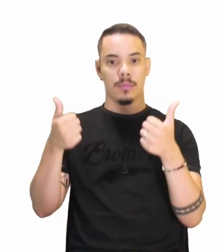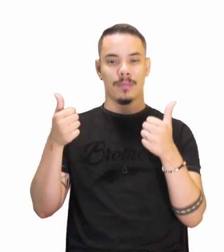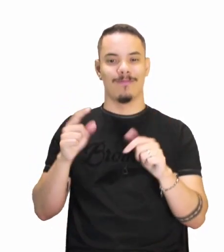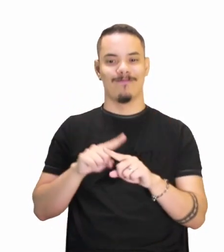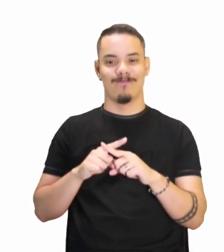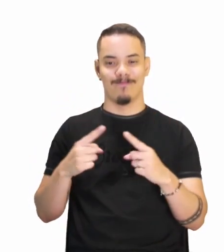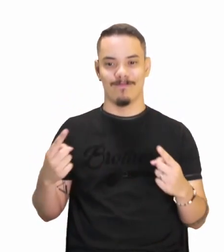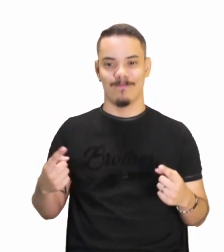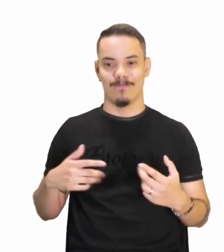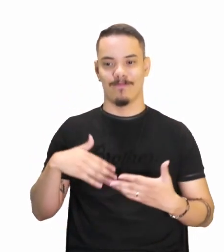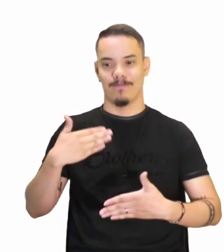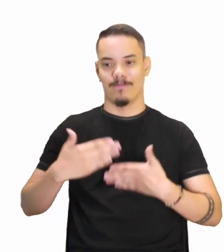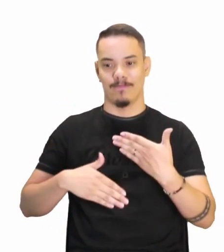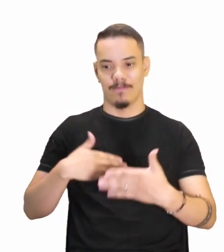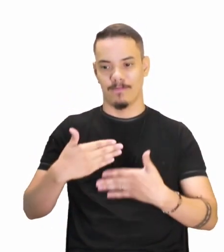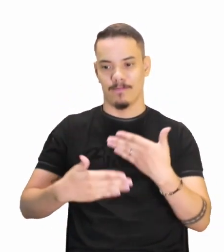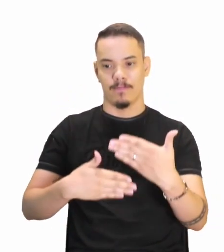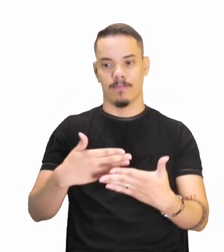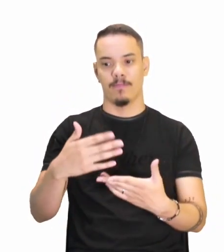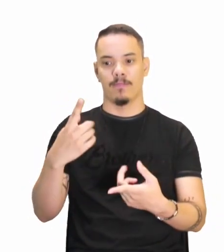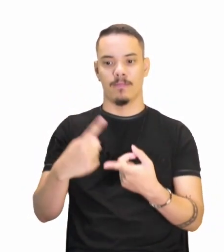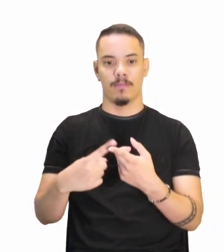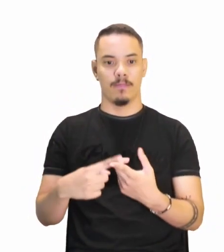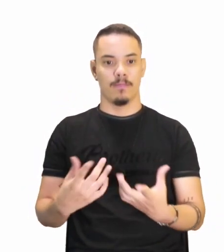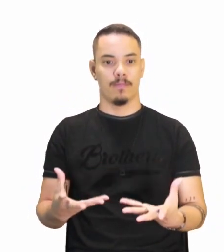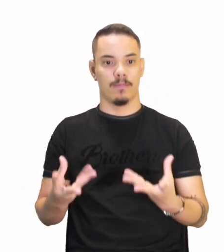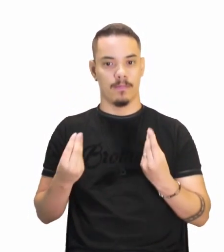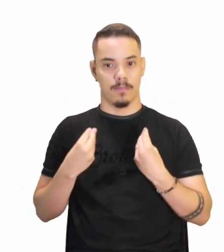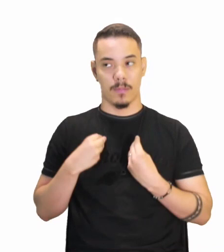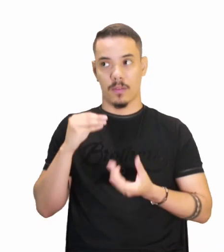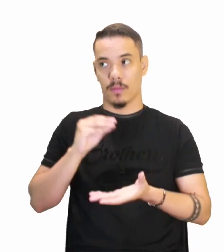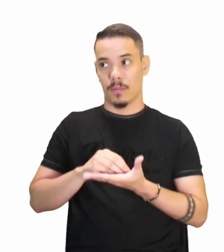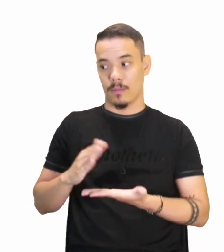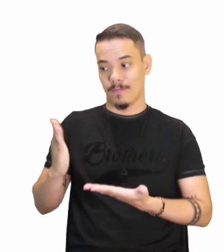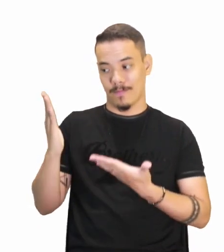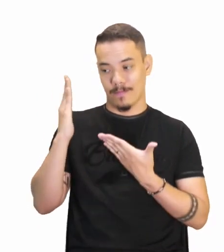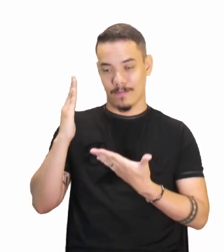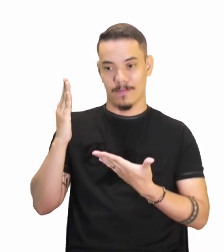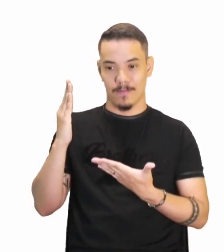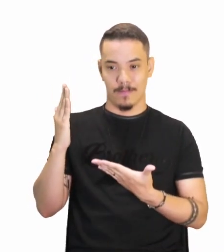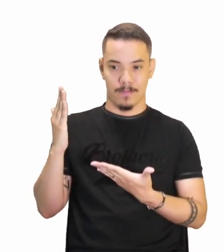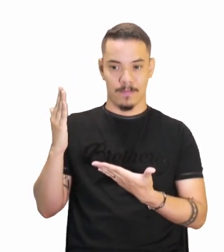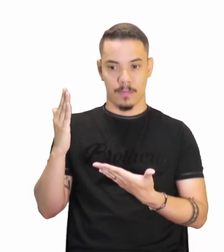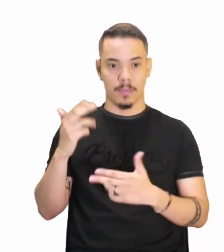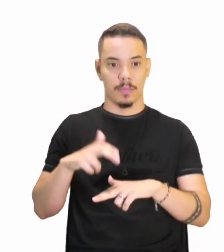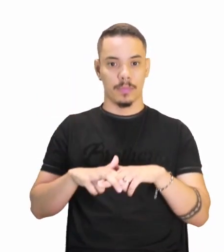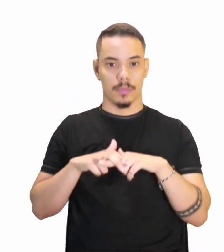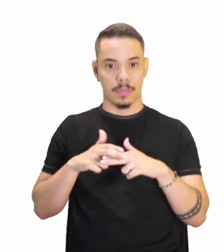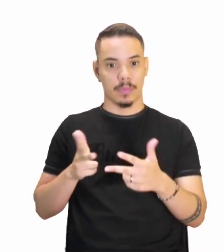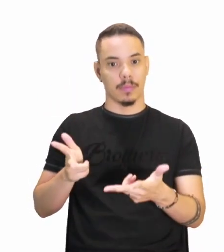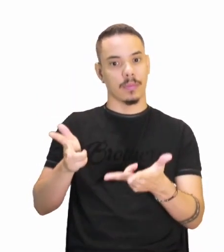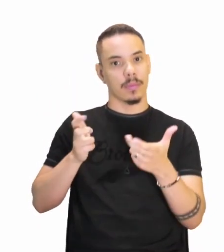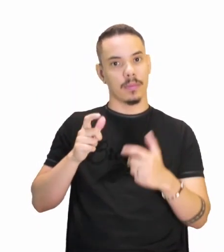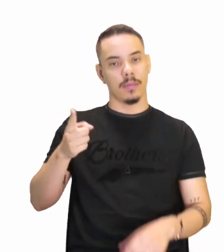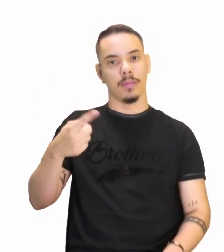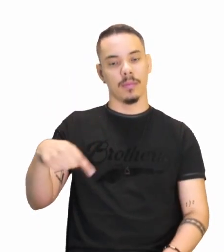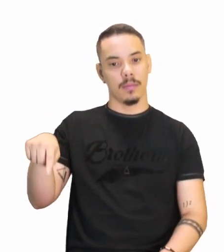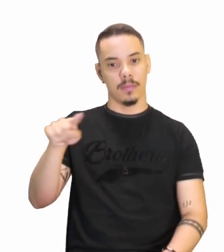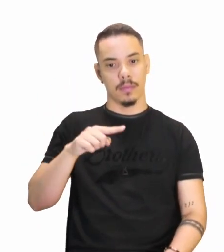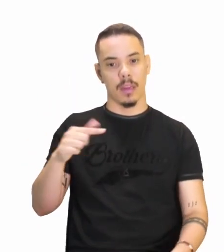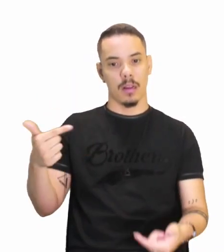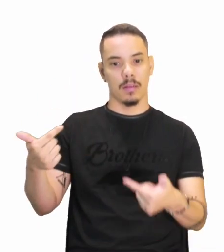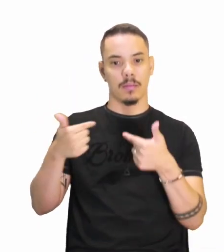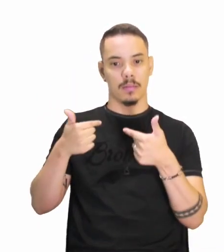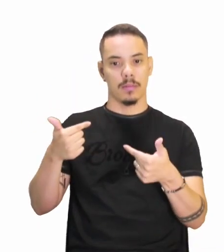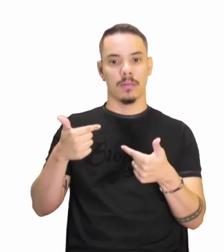prolongaram trouxeram-me desconfiança percebi Afinal que elas zombavam e